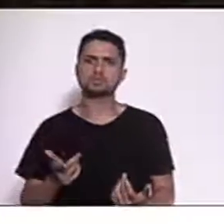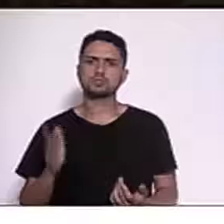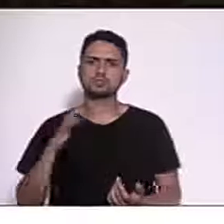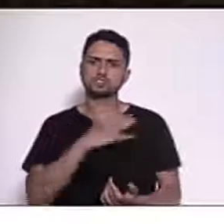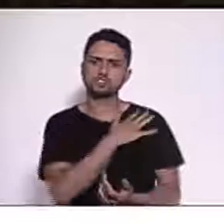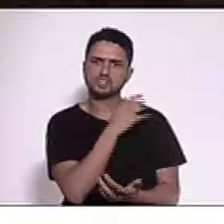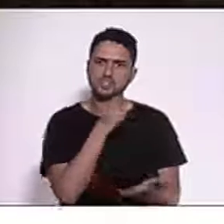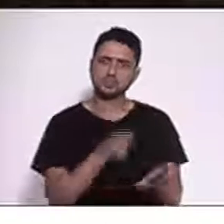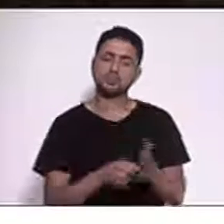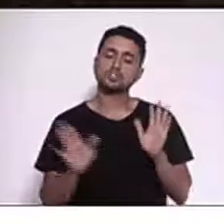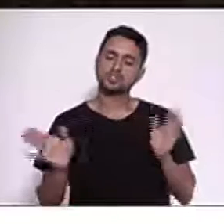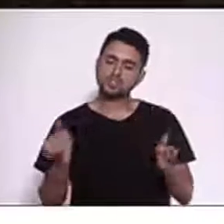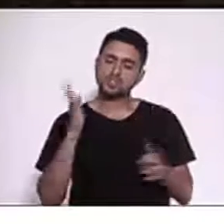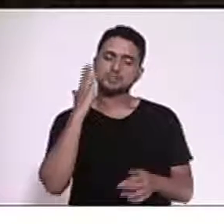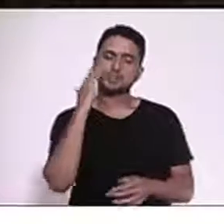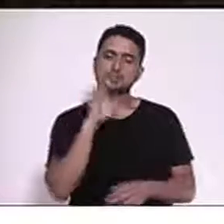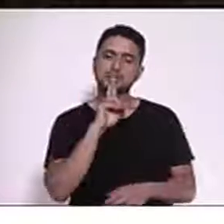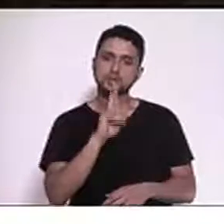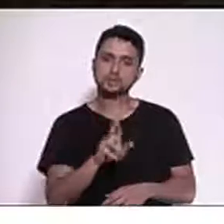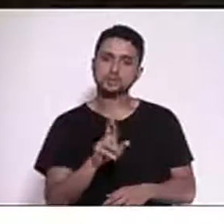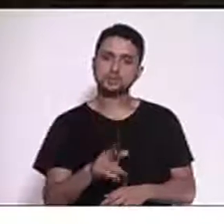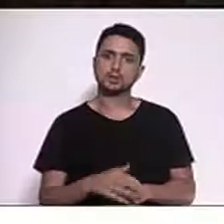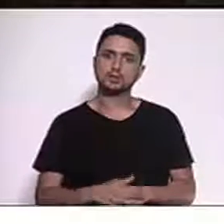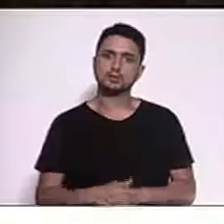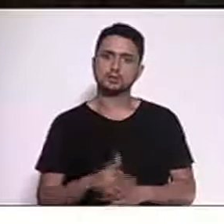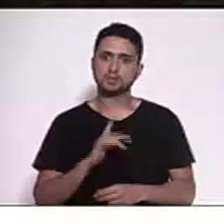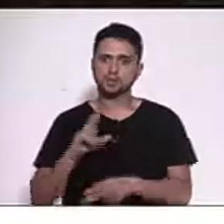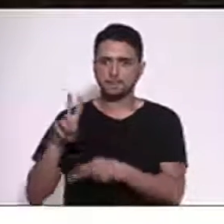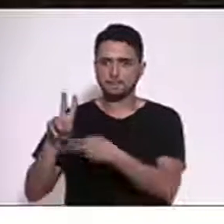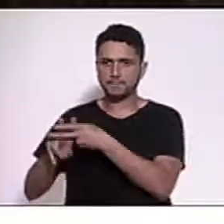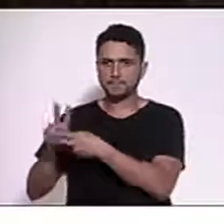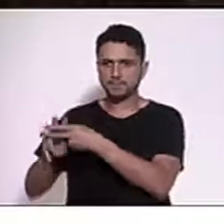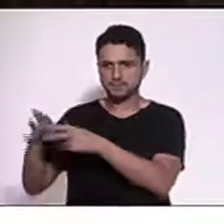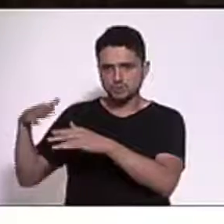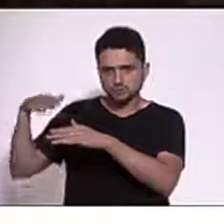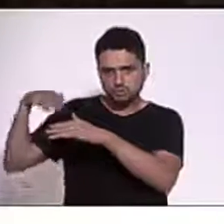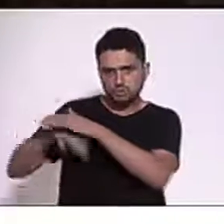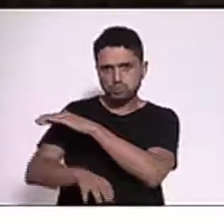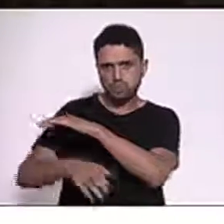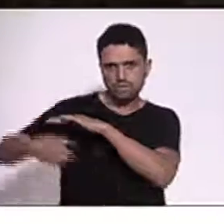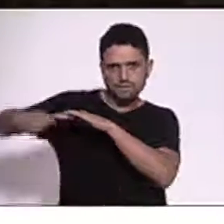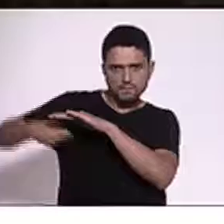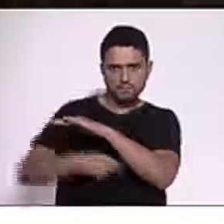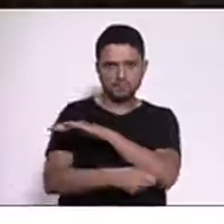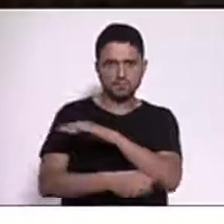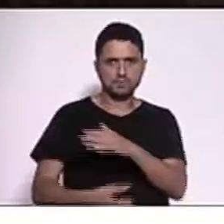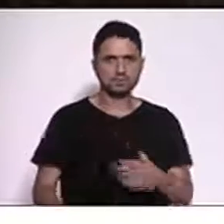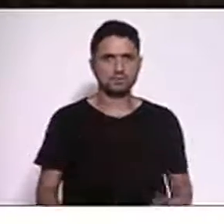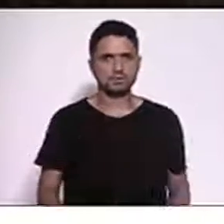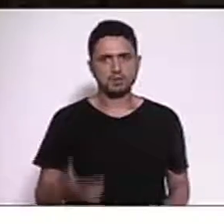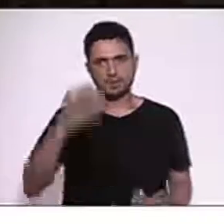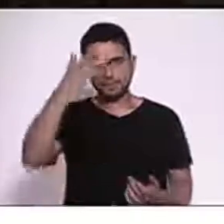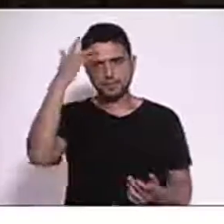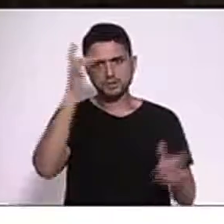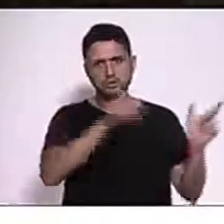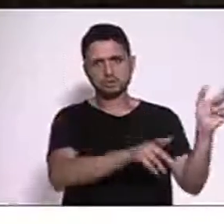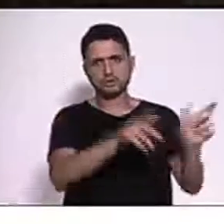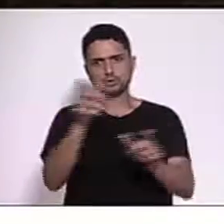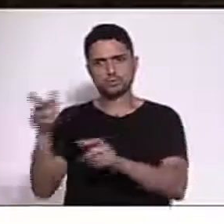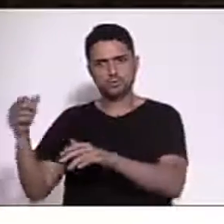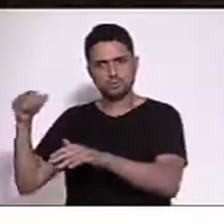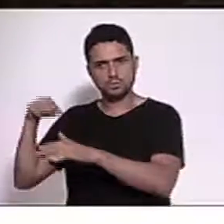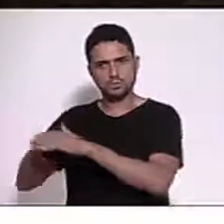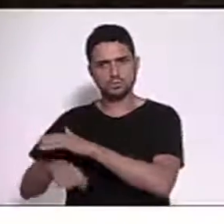os resultados. É encher os porões aí das prisões de pessoas para